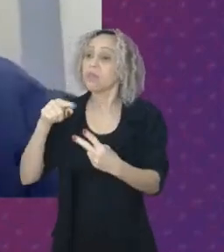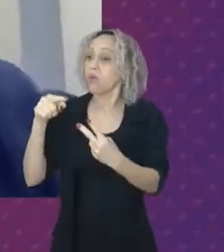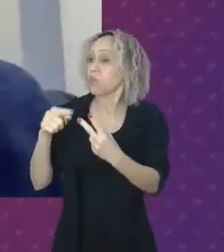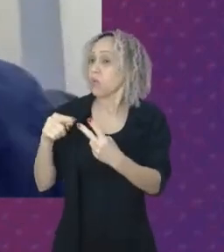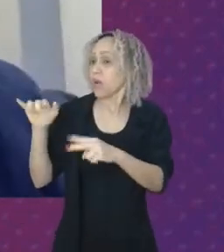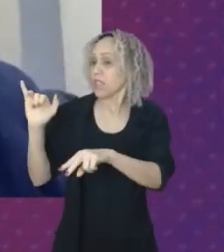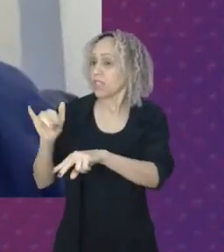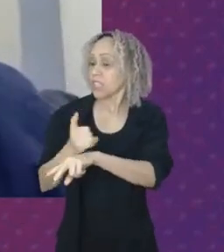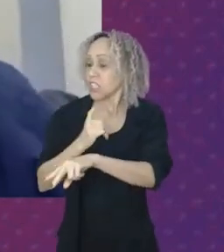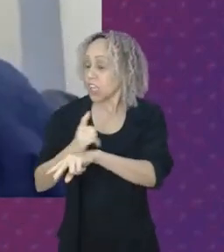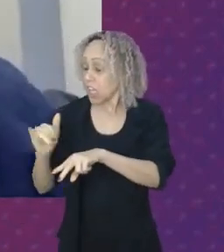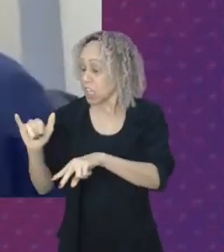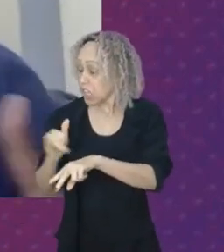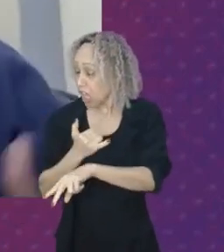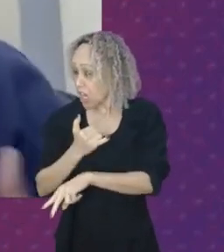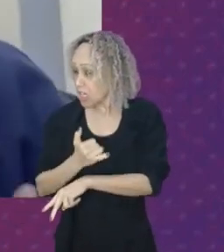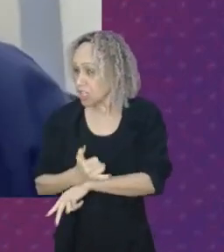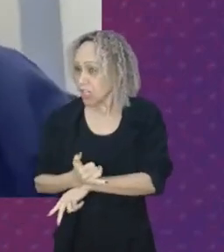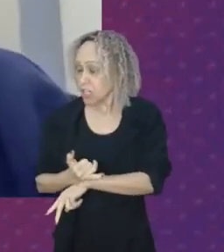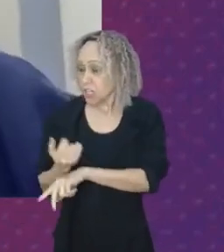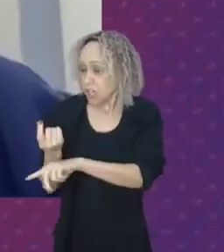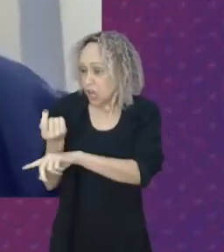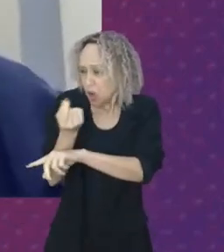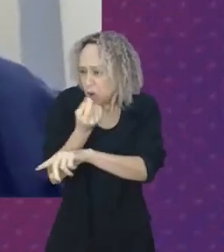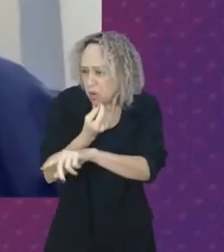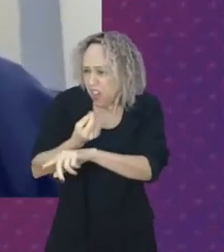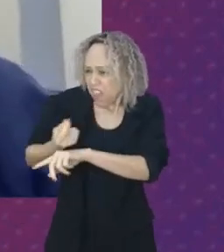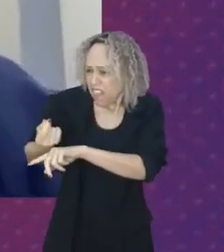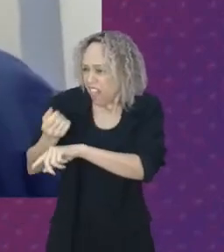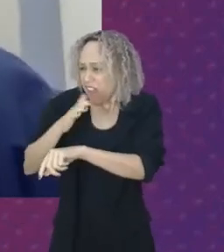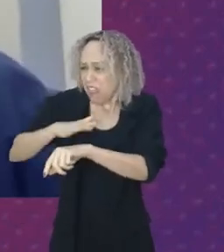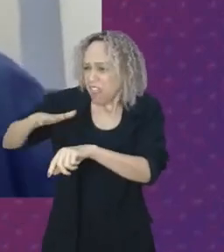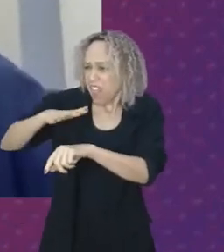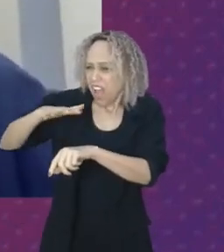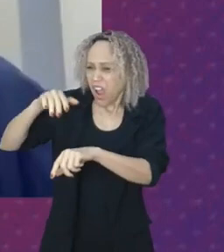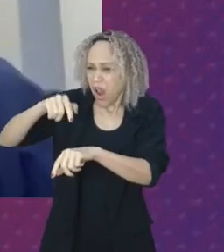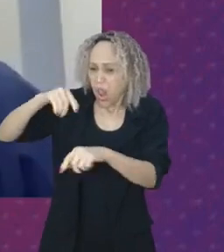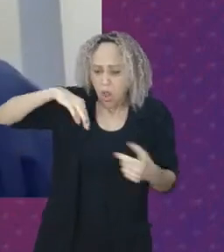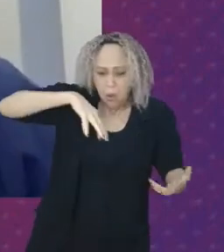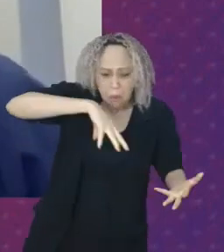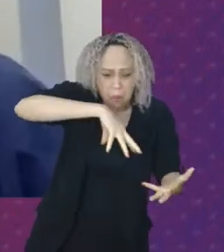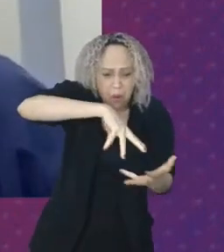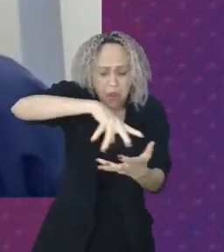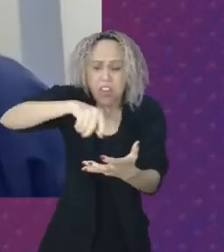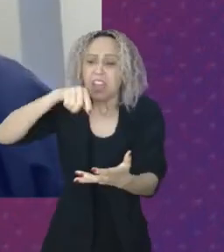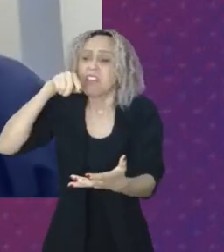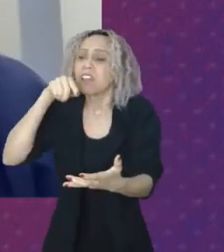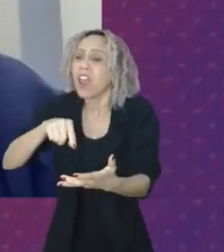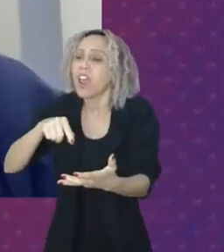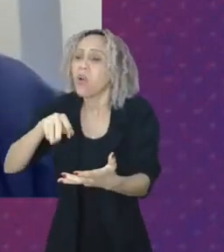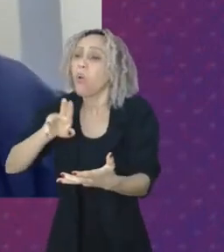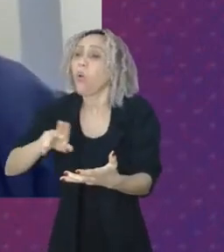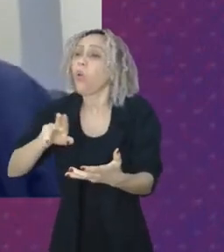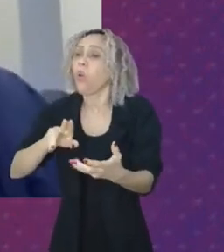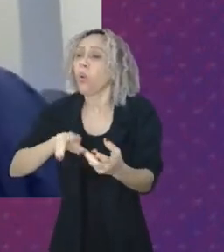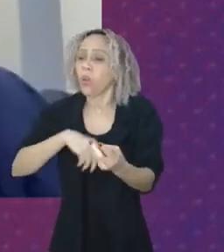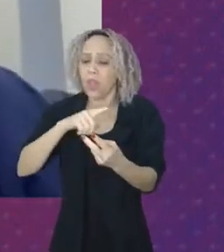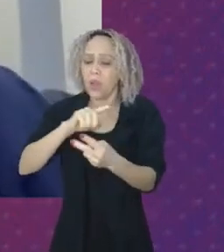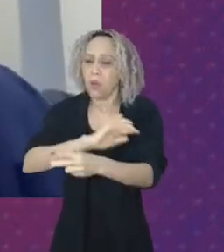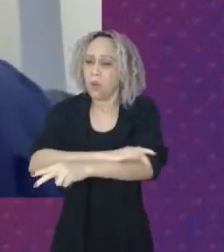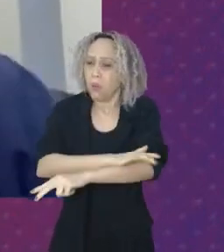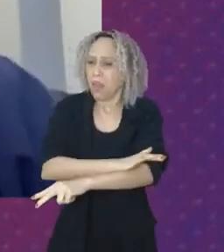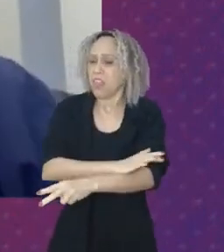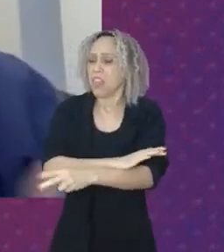aí não é só no nosso país, utiliza no mundo inteiro, né, para legitimar as suas práticas de